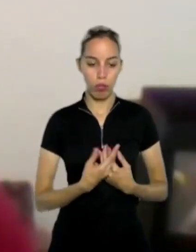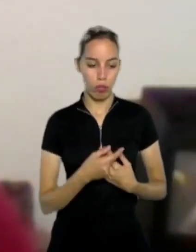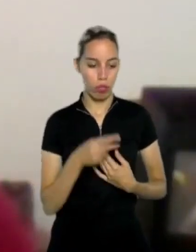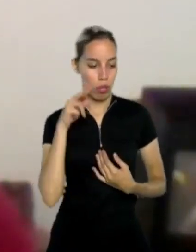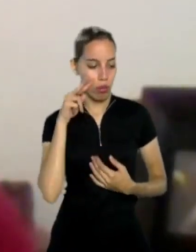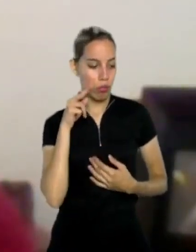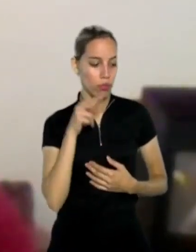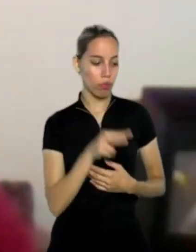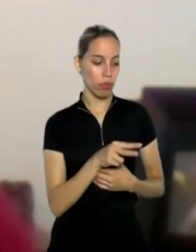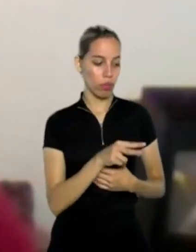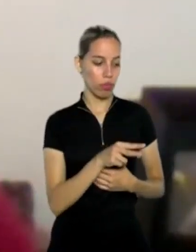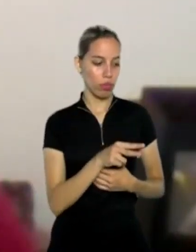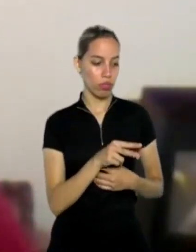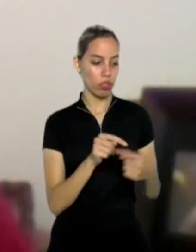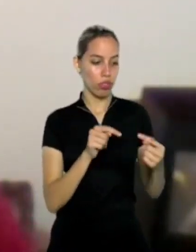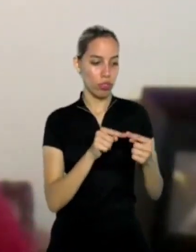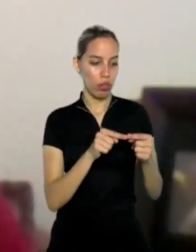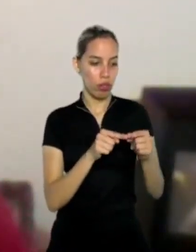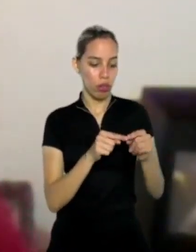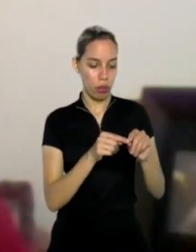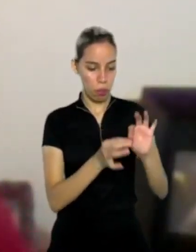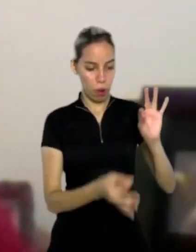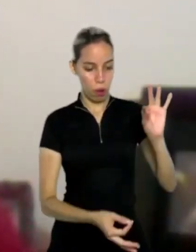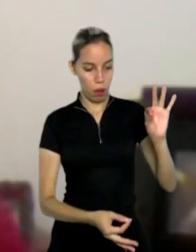o mais enxuto possível.